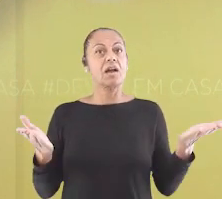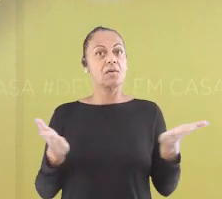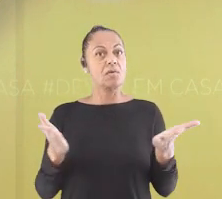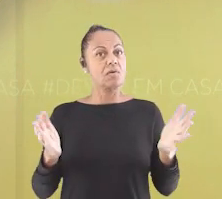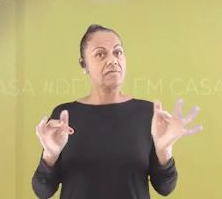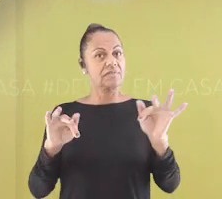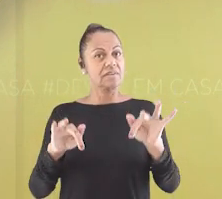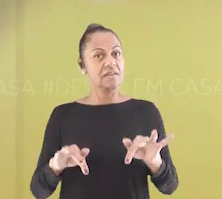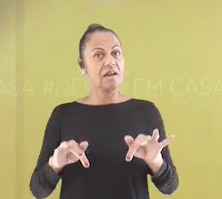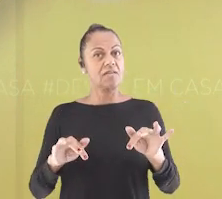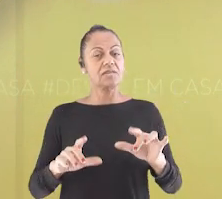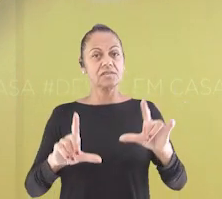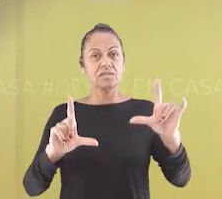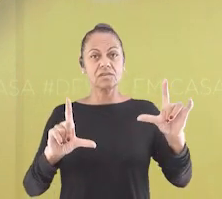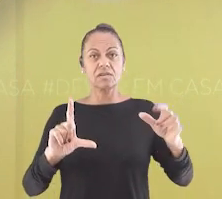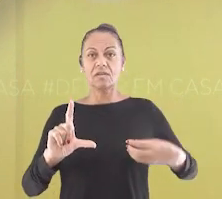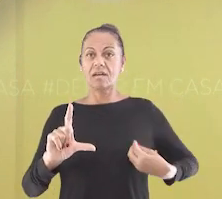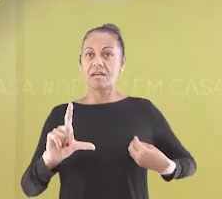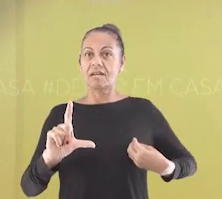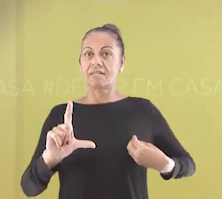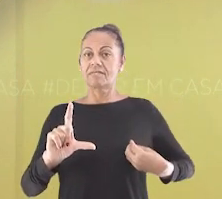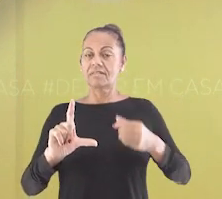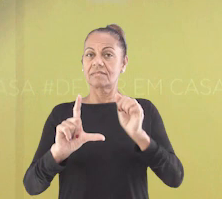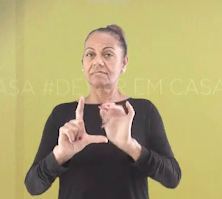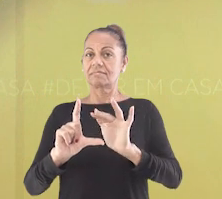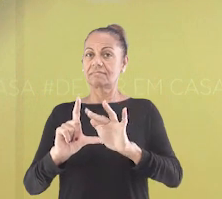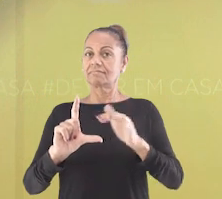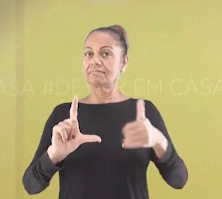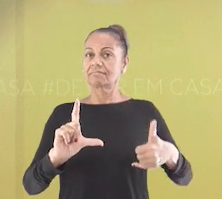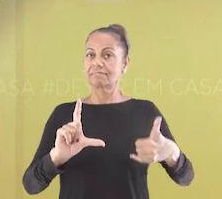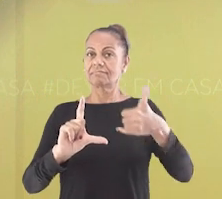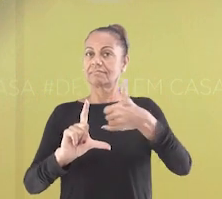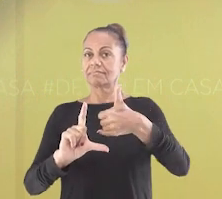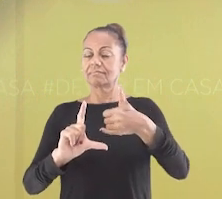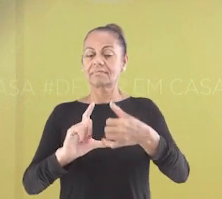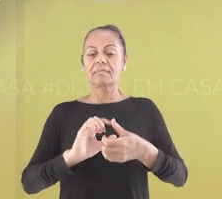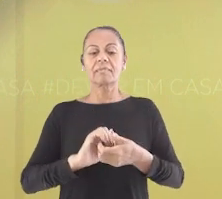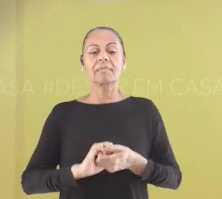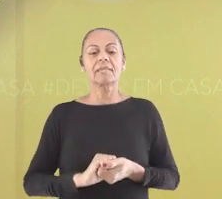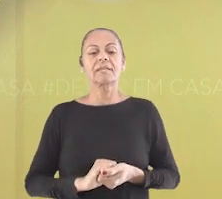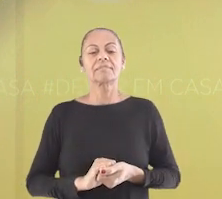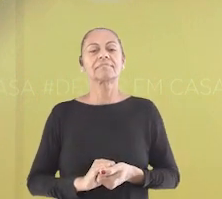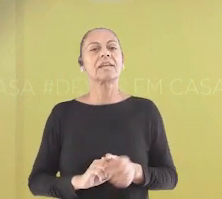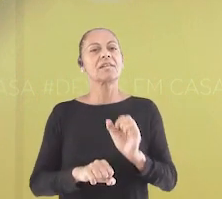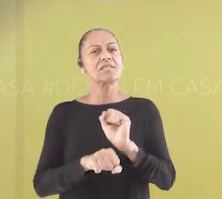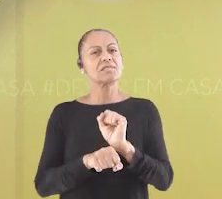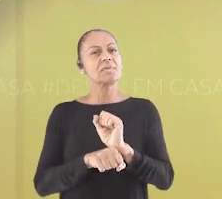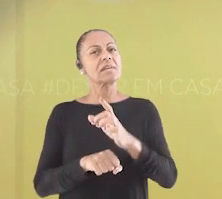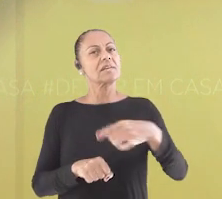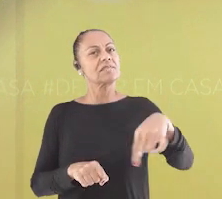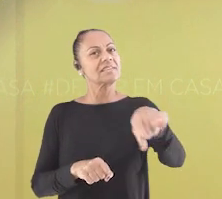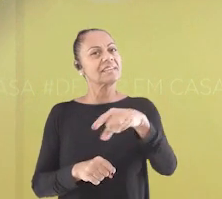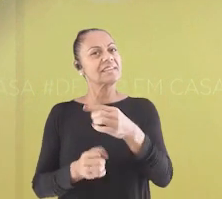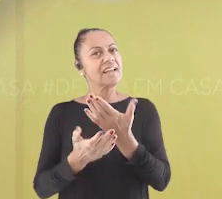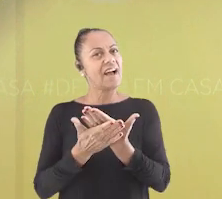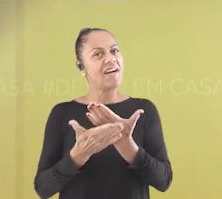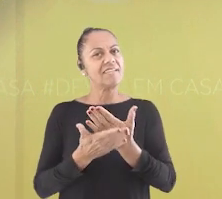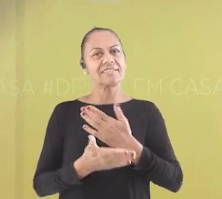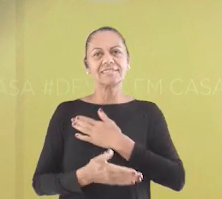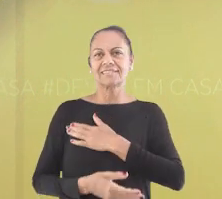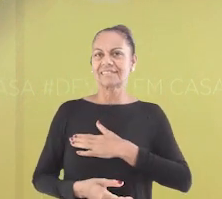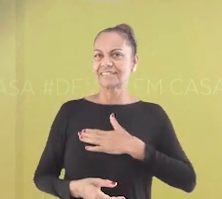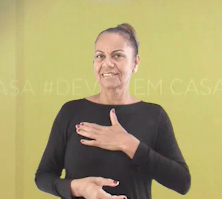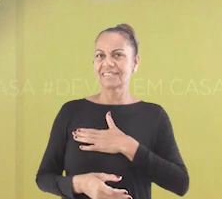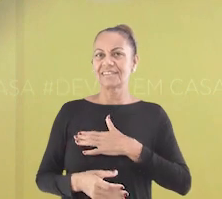para registrar a presença na aula de hoje. É só apontar o celular para o QR Code que aparece aí na sua tela. Espero que tenham gostado da aula de